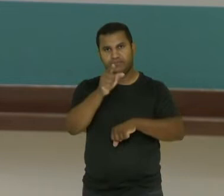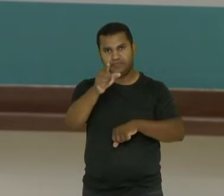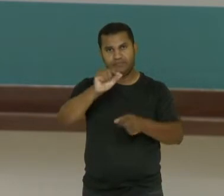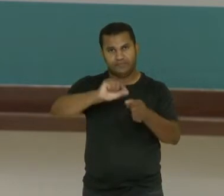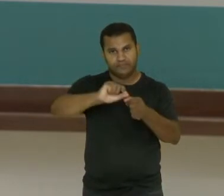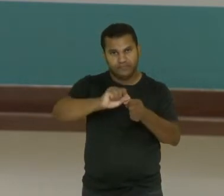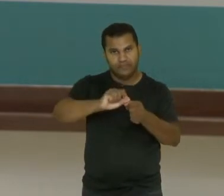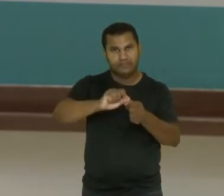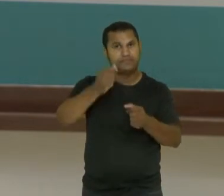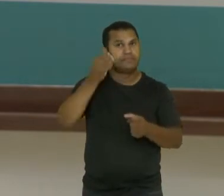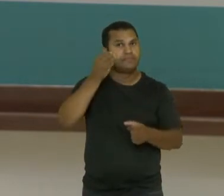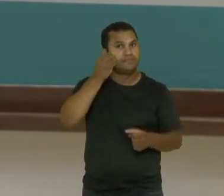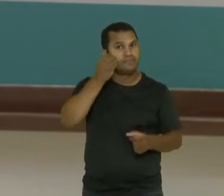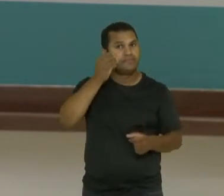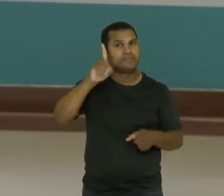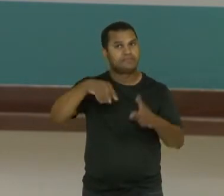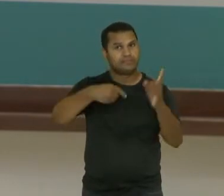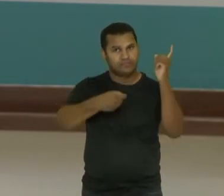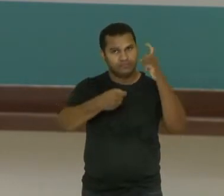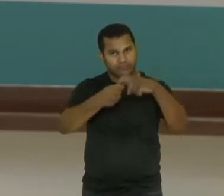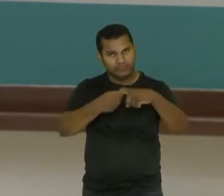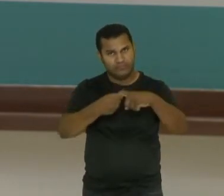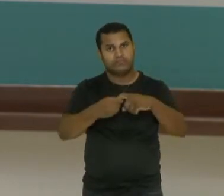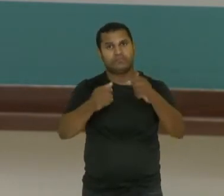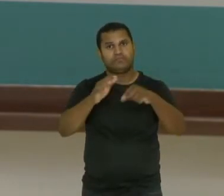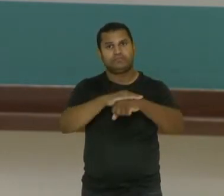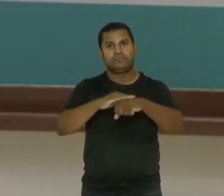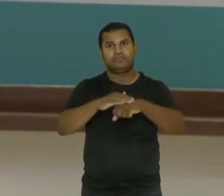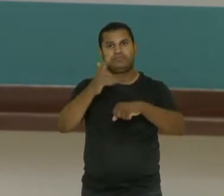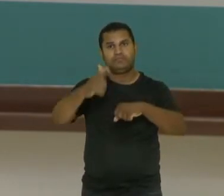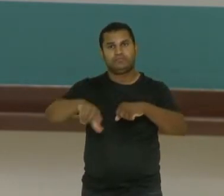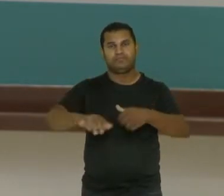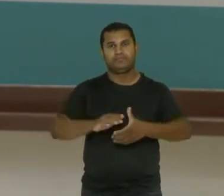tentarem fazer e daqui a pouquinho nós voltamos para conversar.